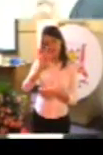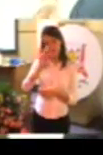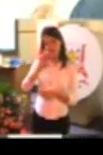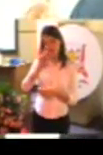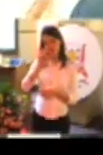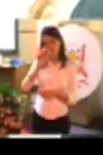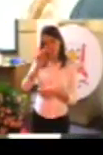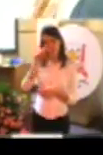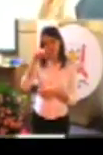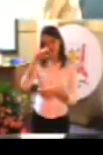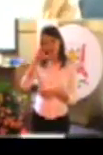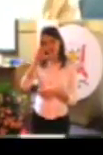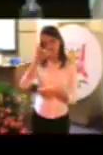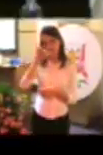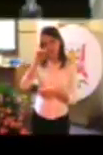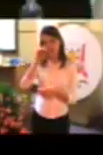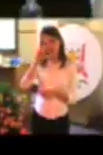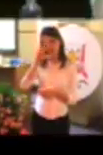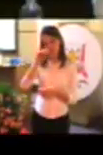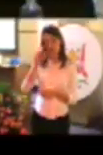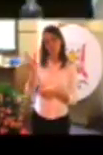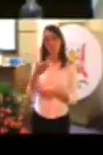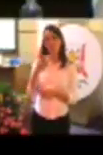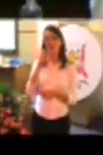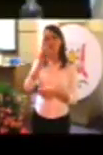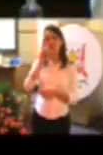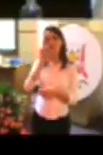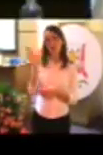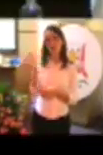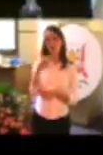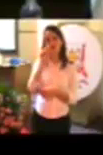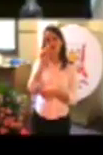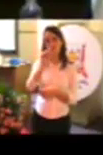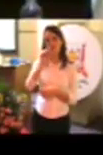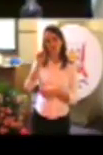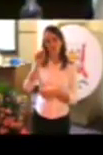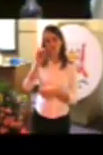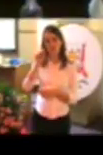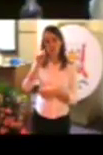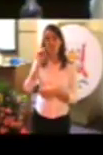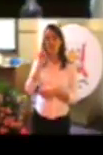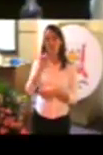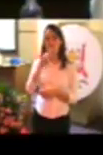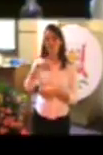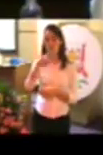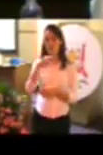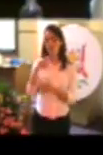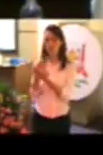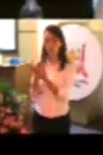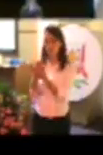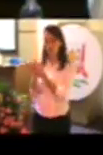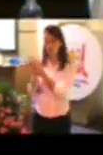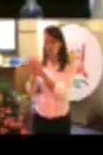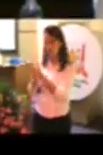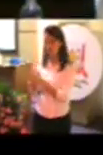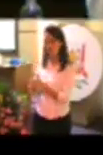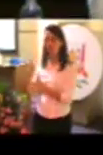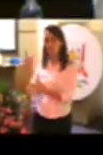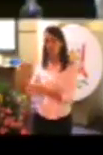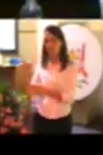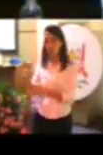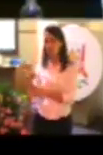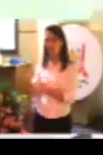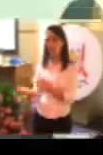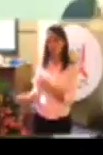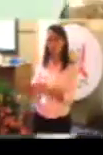Se vocês se dedicarem um pouco a ler a vida desse santo, é um negócio, não